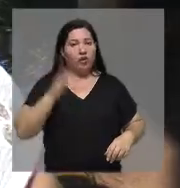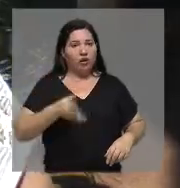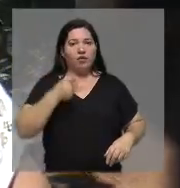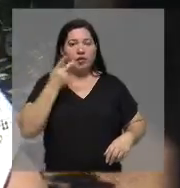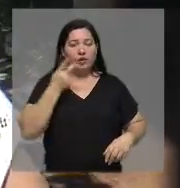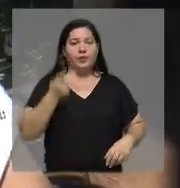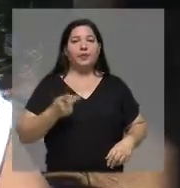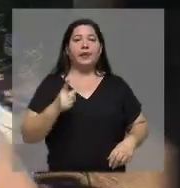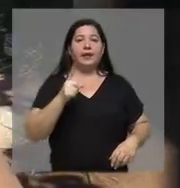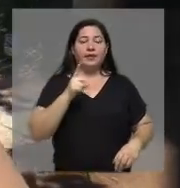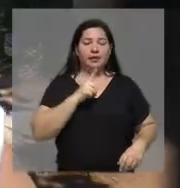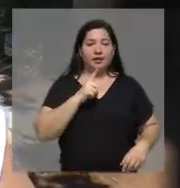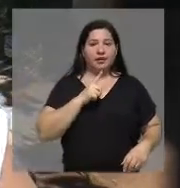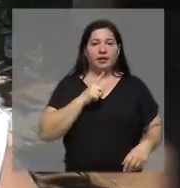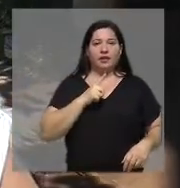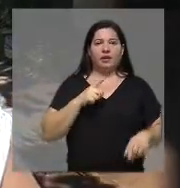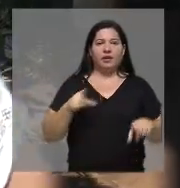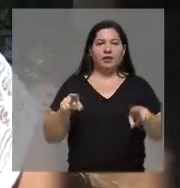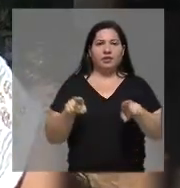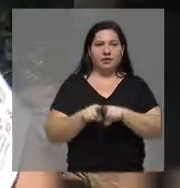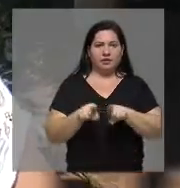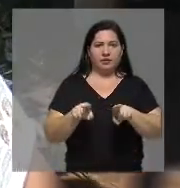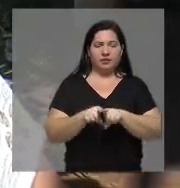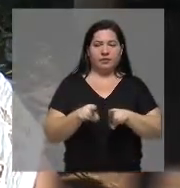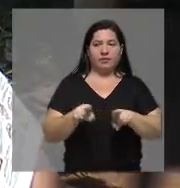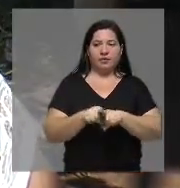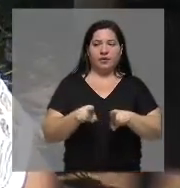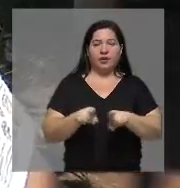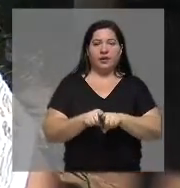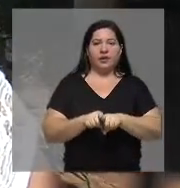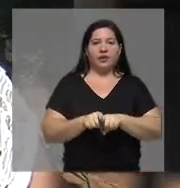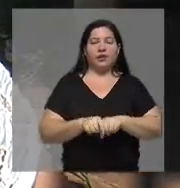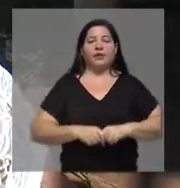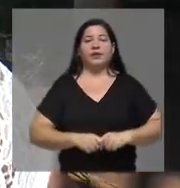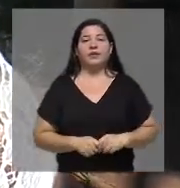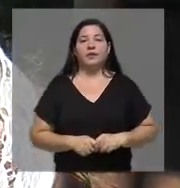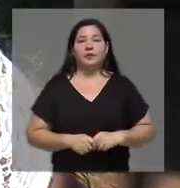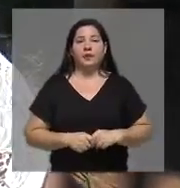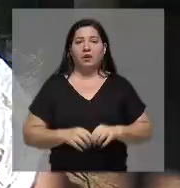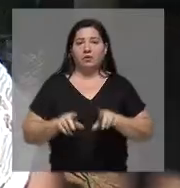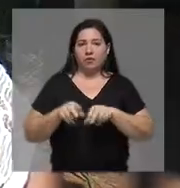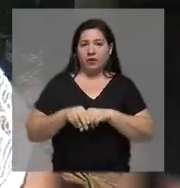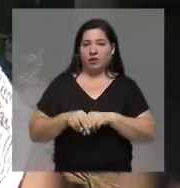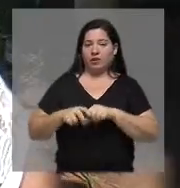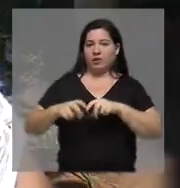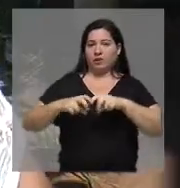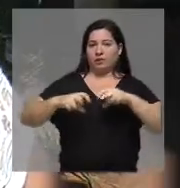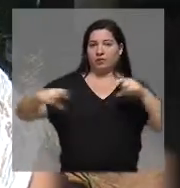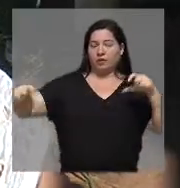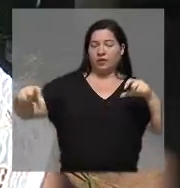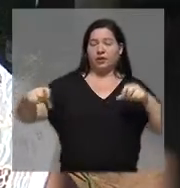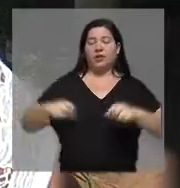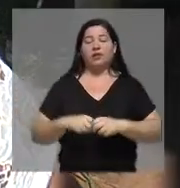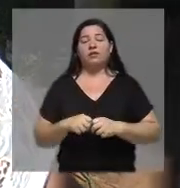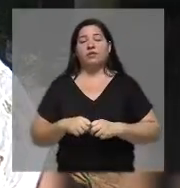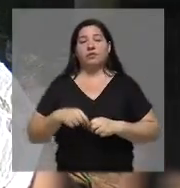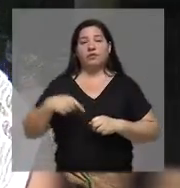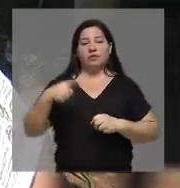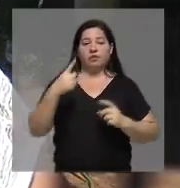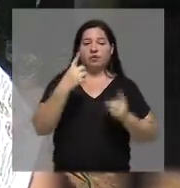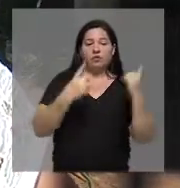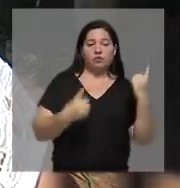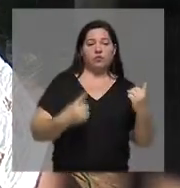uma pontinha que é acesso do Santa Felicidade ao Quebec, né? Ali não temos energia elétrica, então é